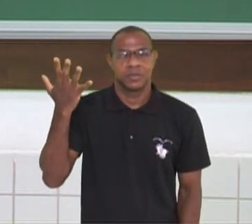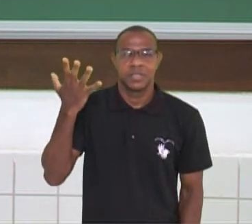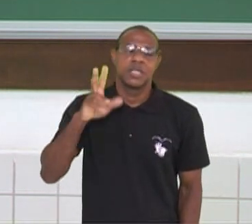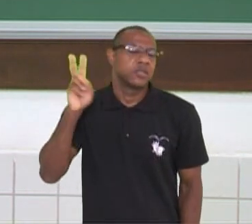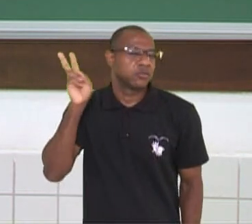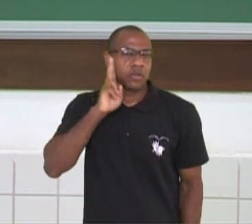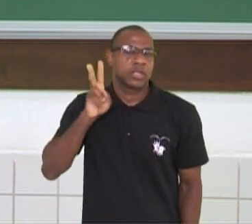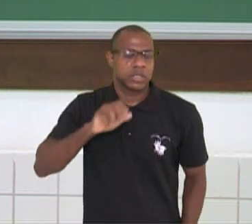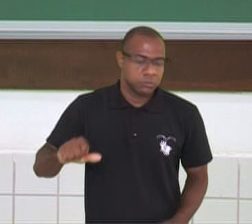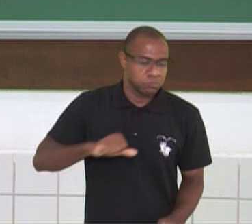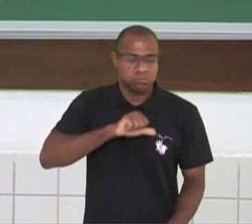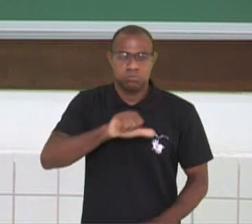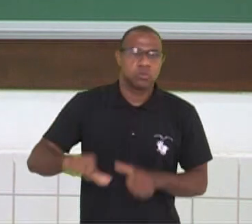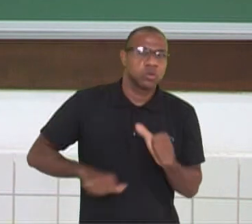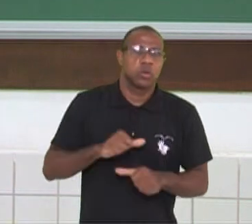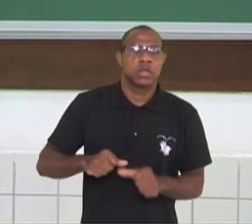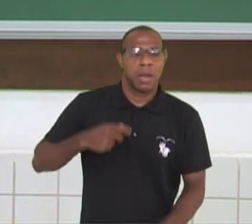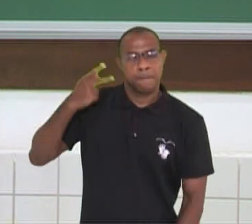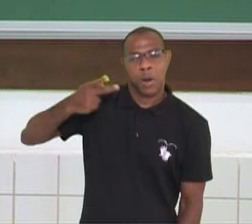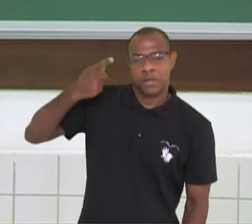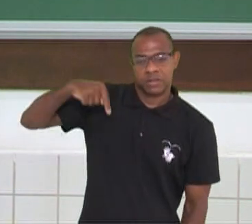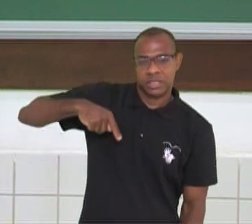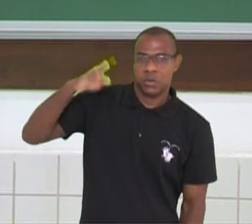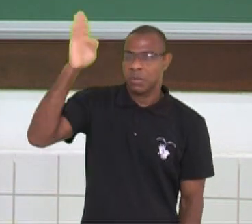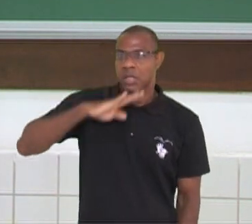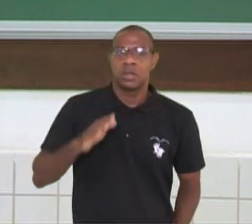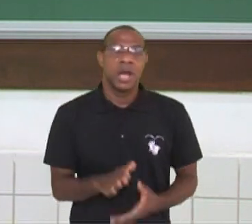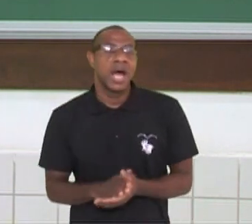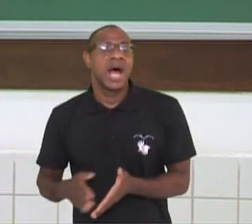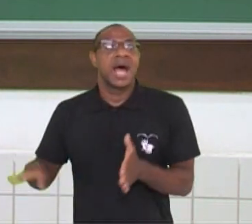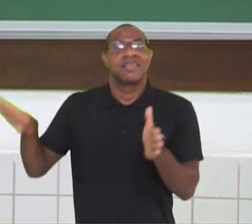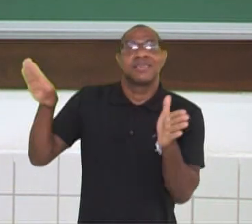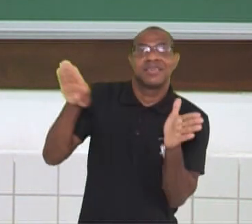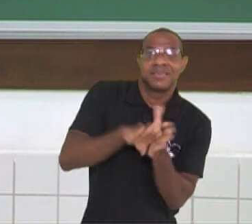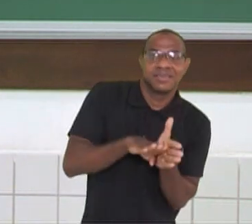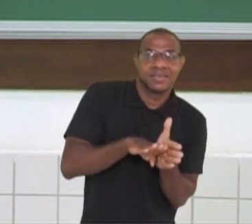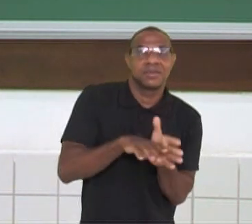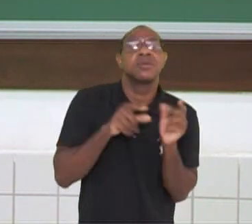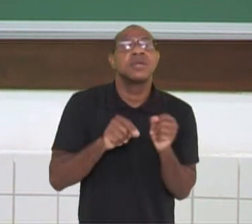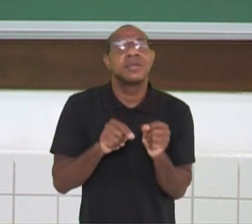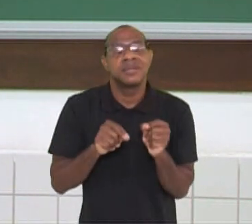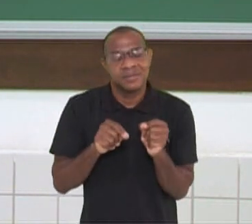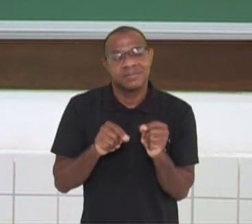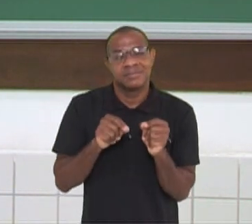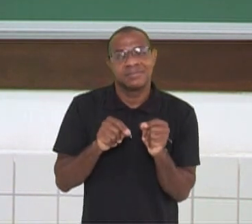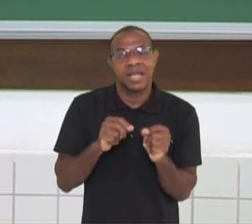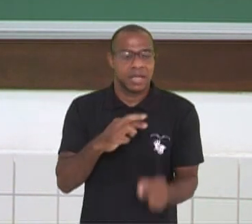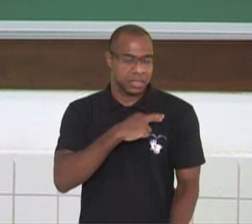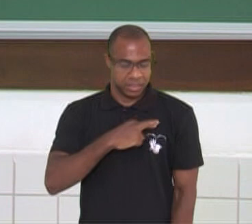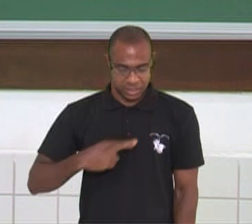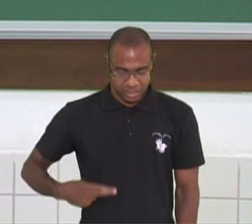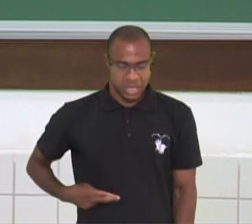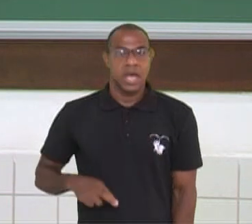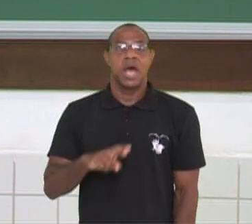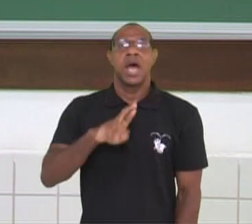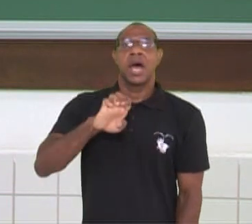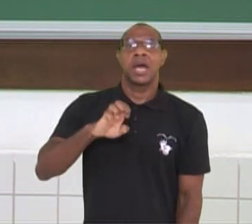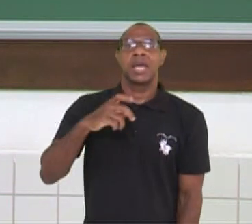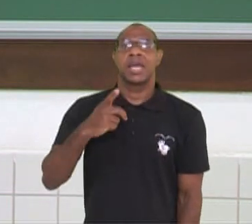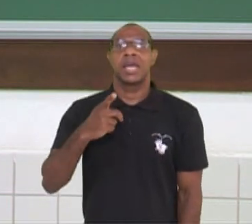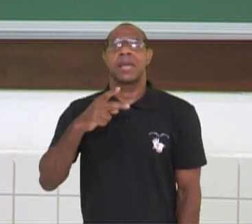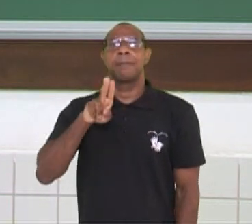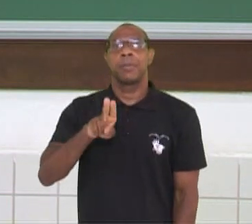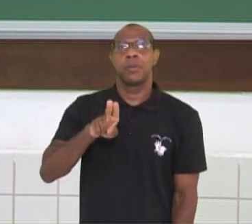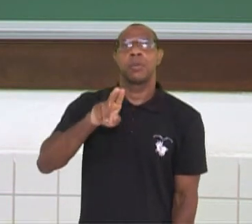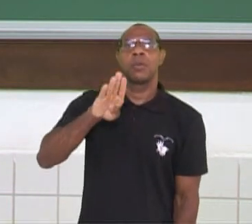mudou completamente a política no Brasil, a chegada da República no Brasil. Para a gente falar de chegada